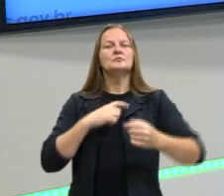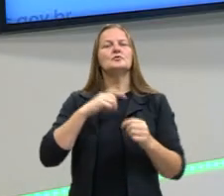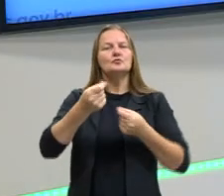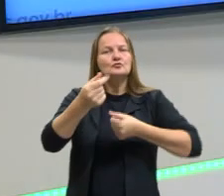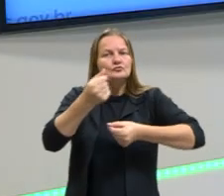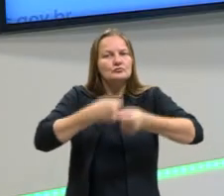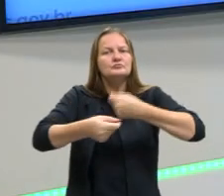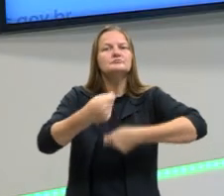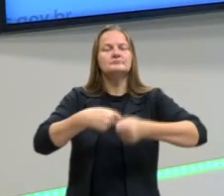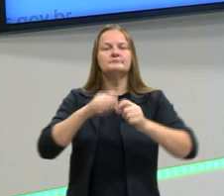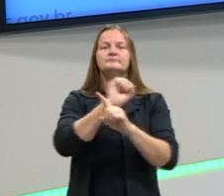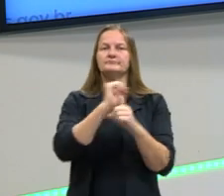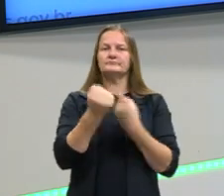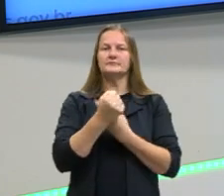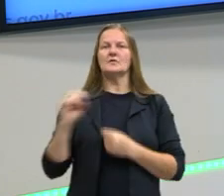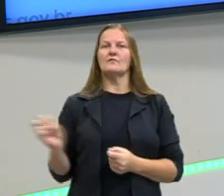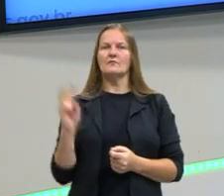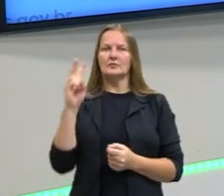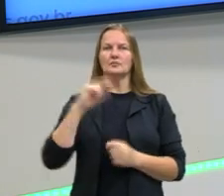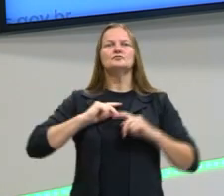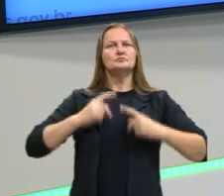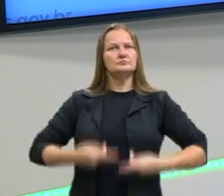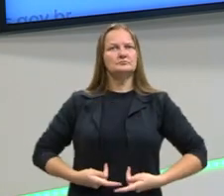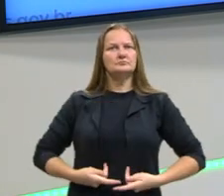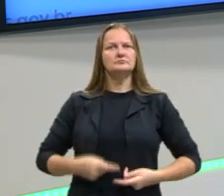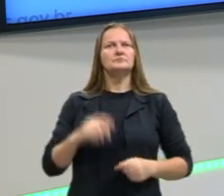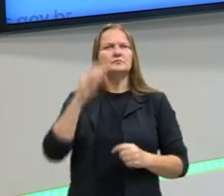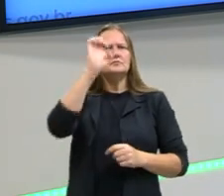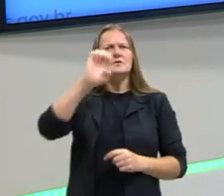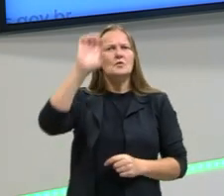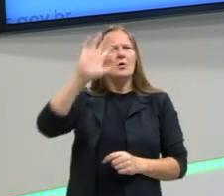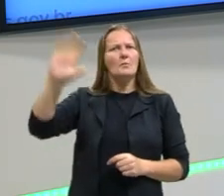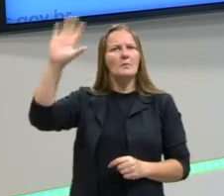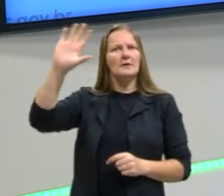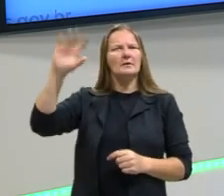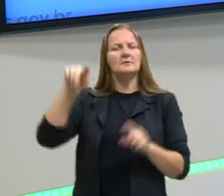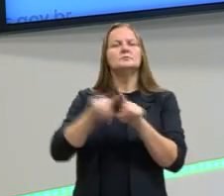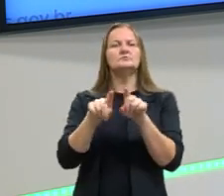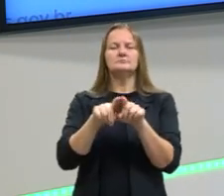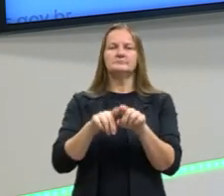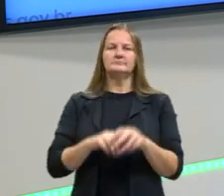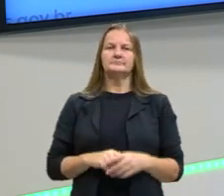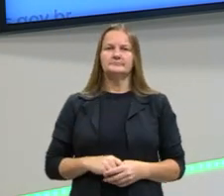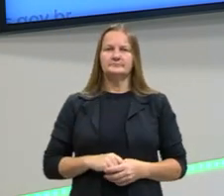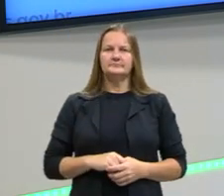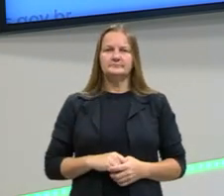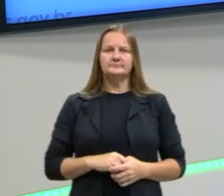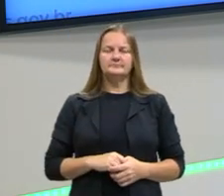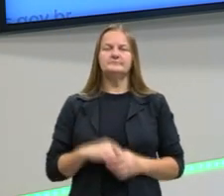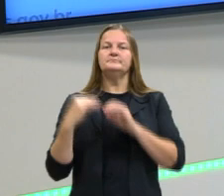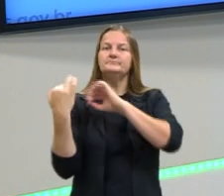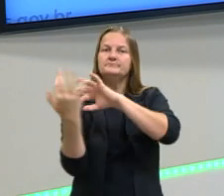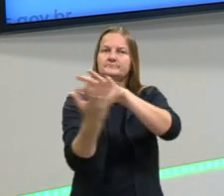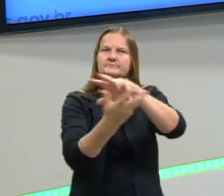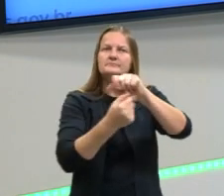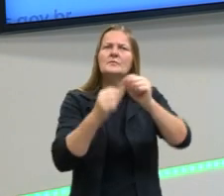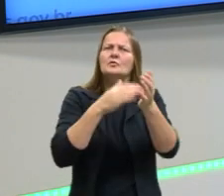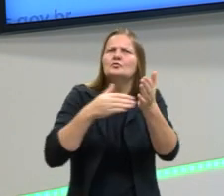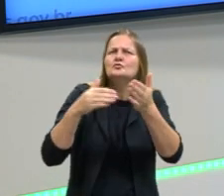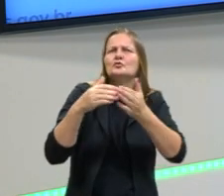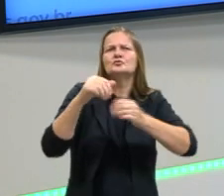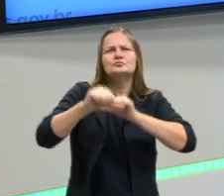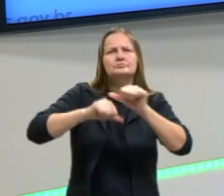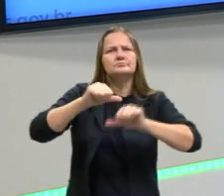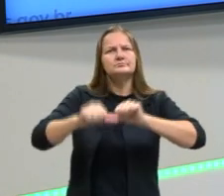e sociais os valores da humanidade europeia que e consequentemente a por todo o mundo né